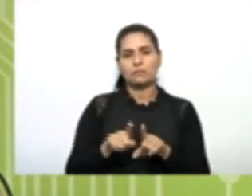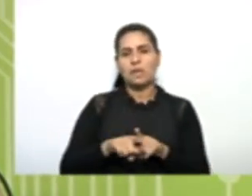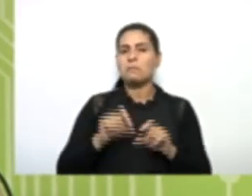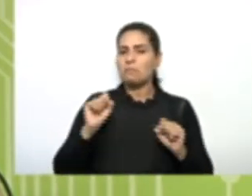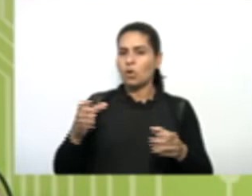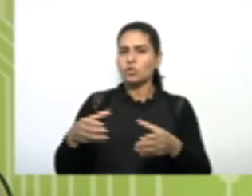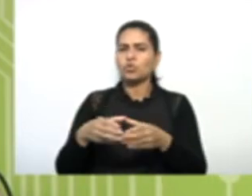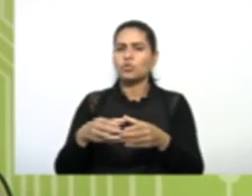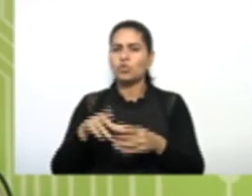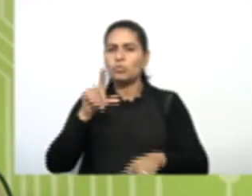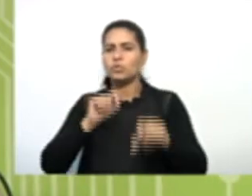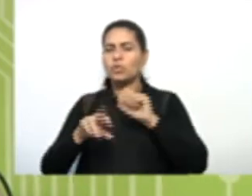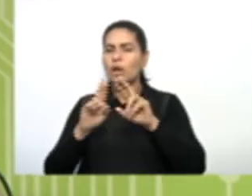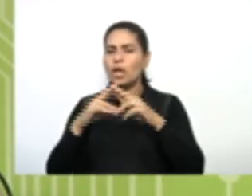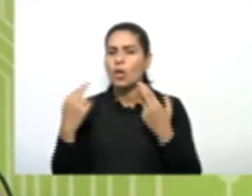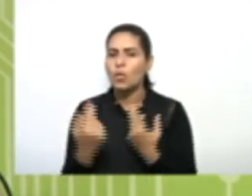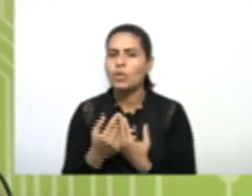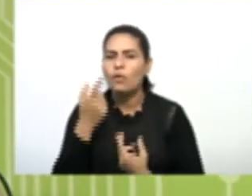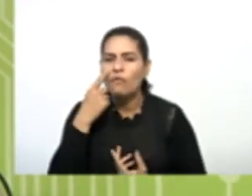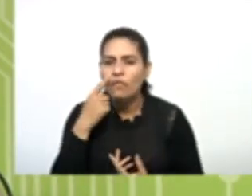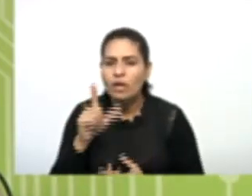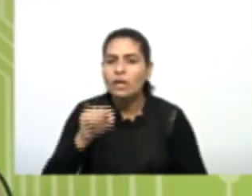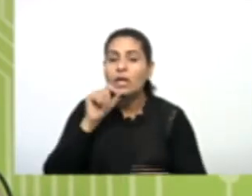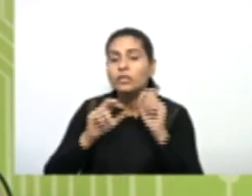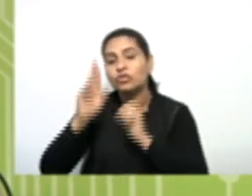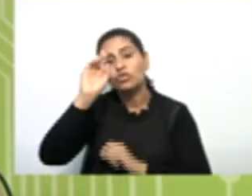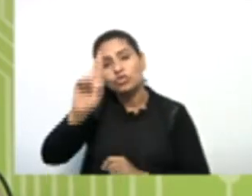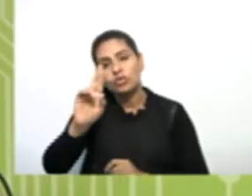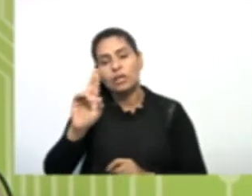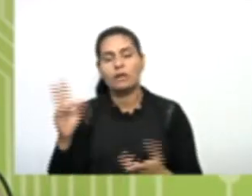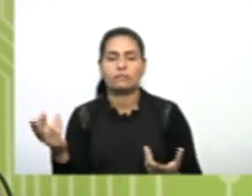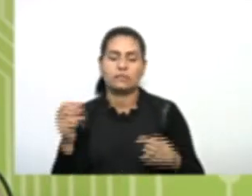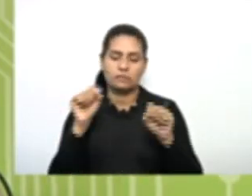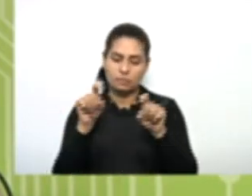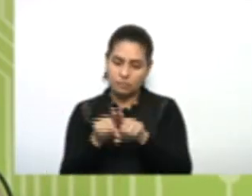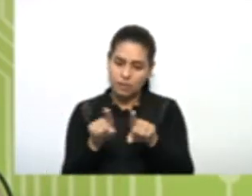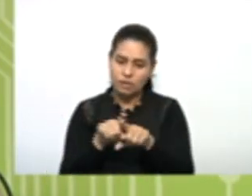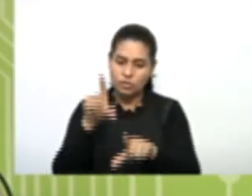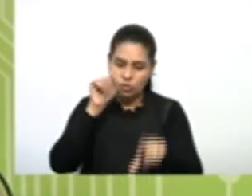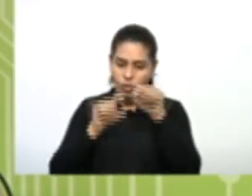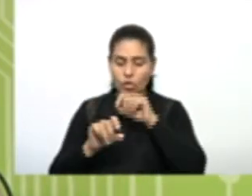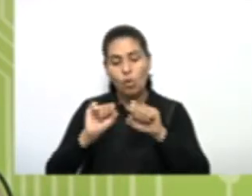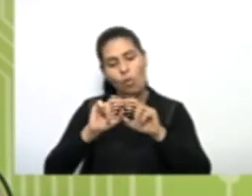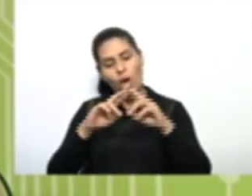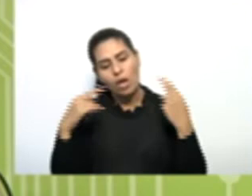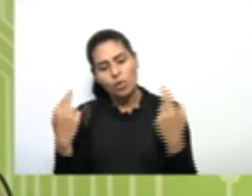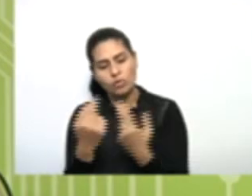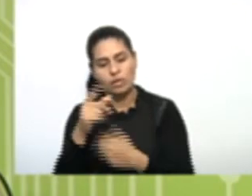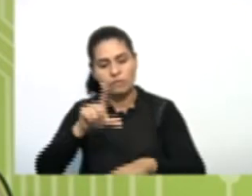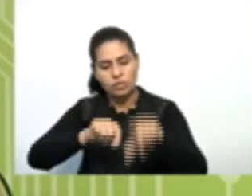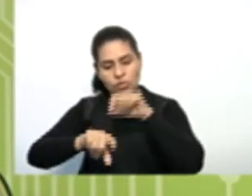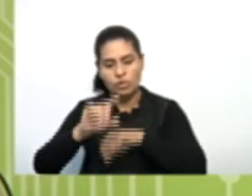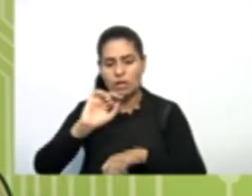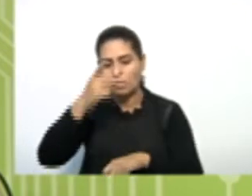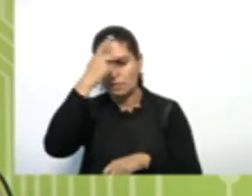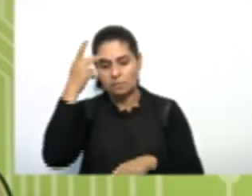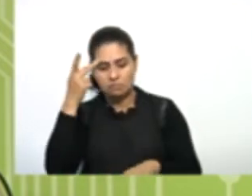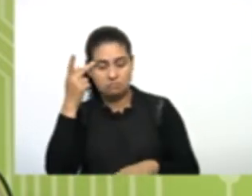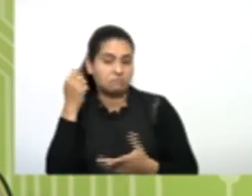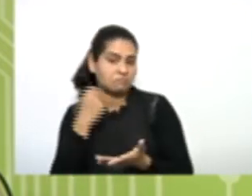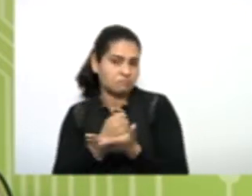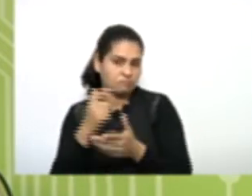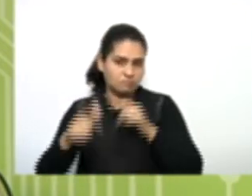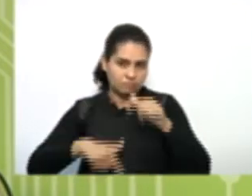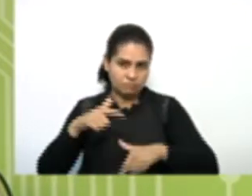desse poder para alguma pessoa, por exemplo, na escola, pode ser que o diretor escolha, ou pode ser que a assembleia tenha que escolher quem vai ser contratado. Isso